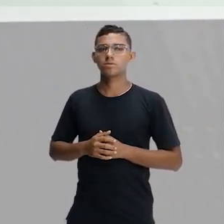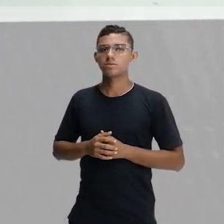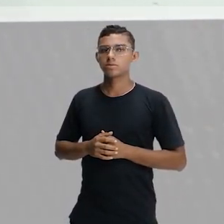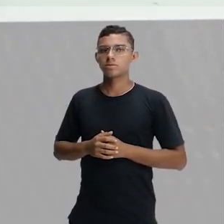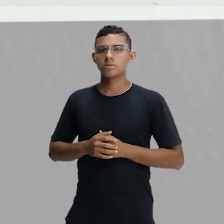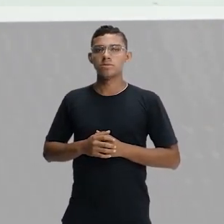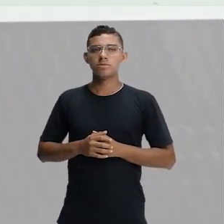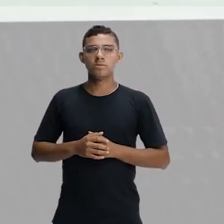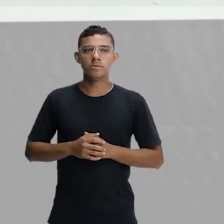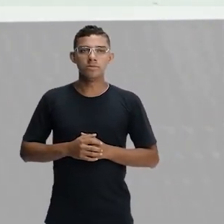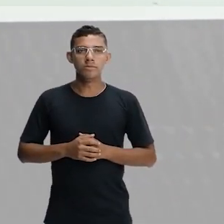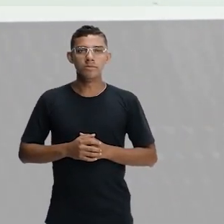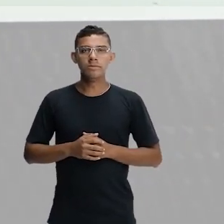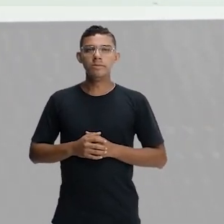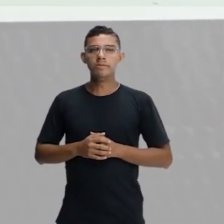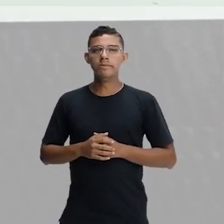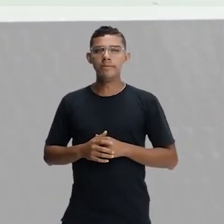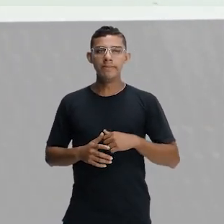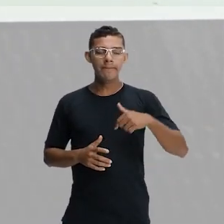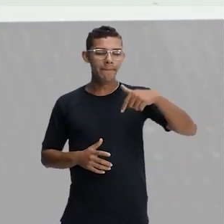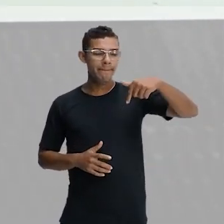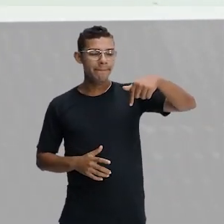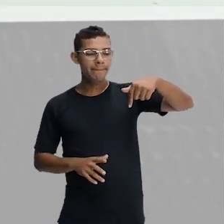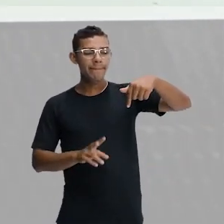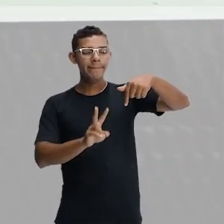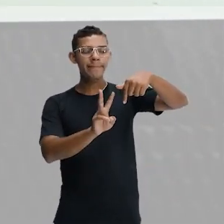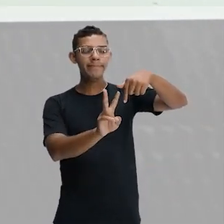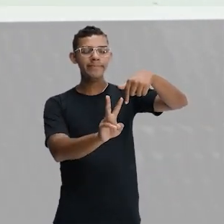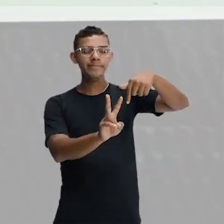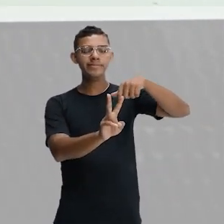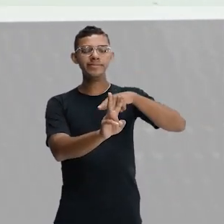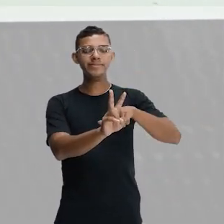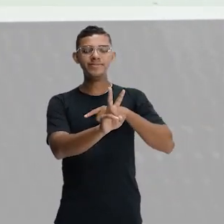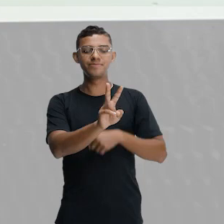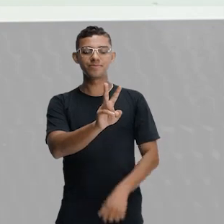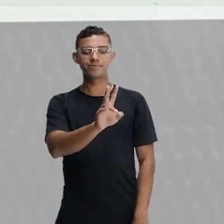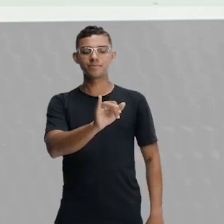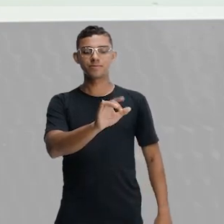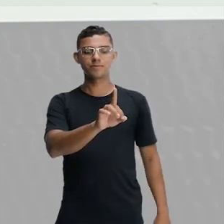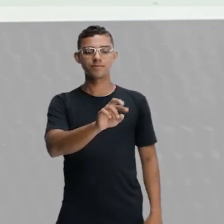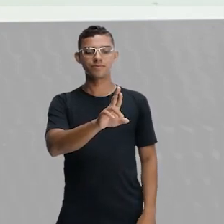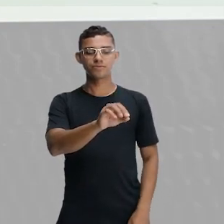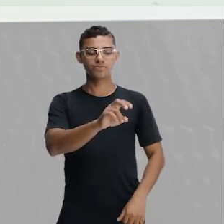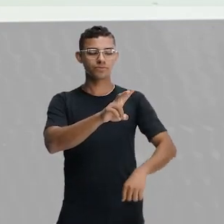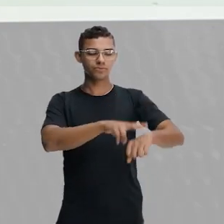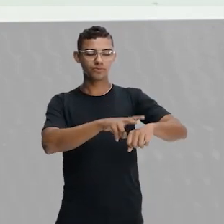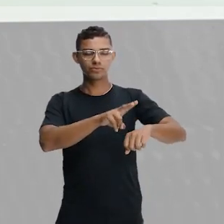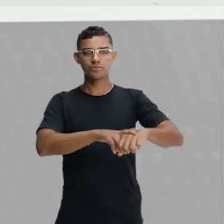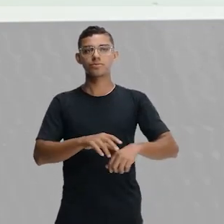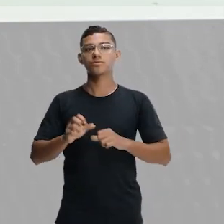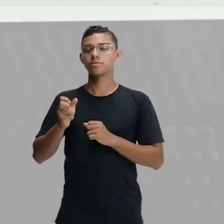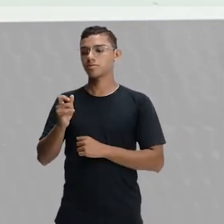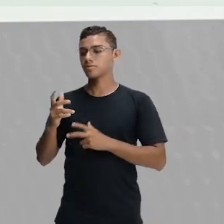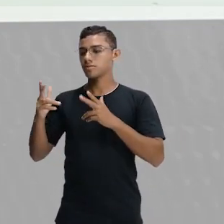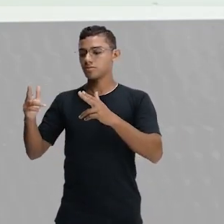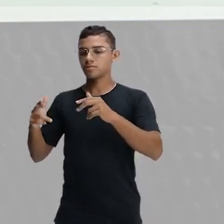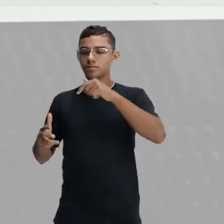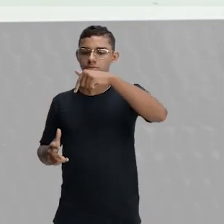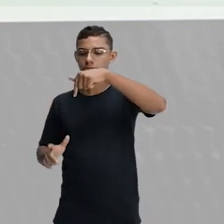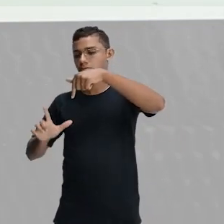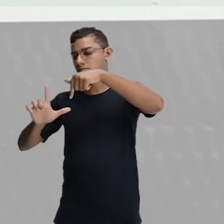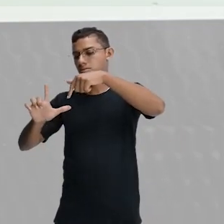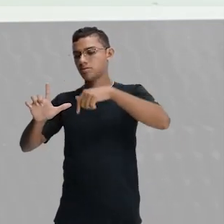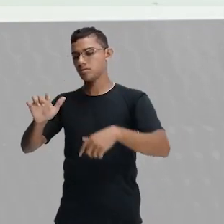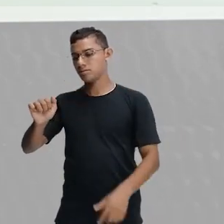Certo? A carga elétrica que eu vou encontrar aqui no vidro vai ser a mesma carga elétrica que eu vou encontrar aqui na lã. A